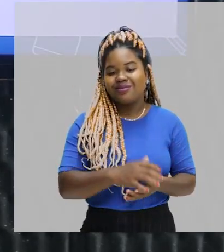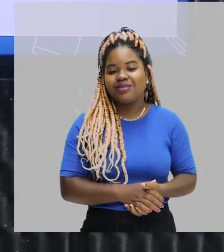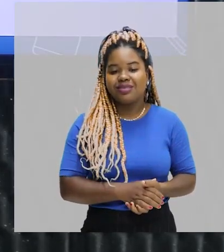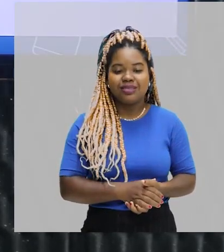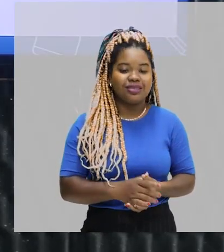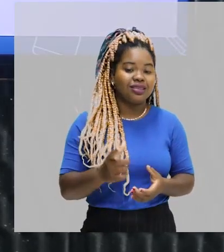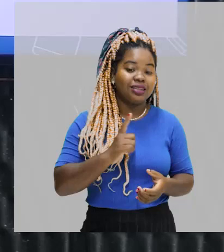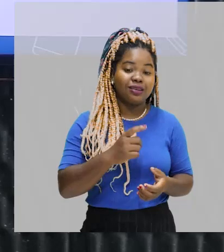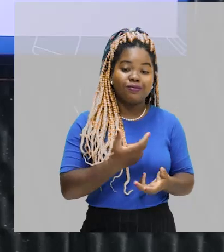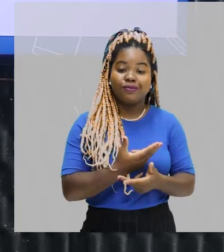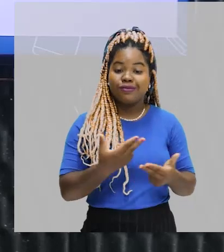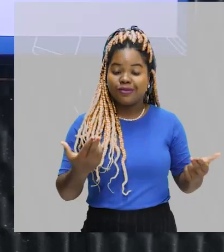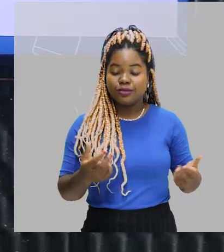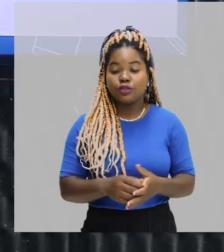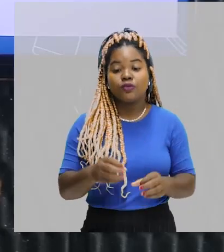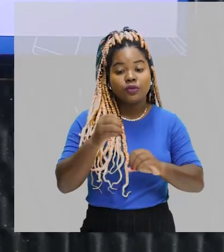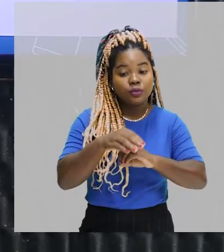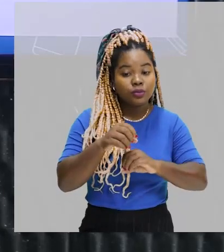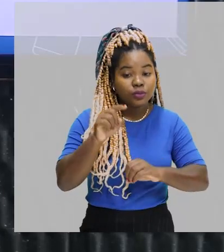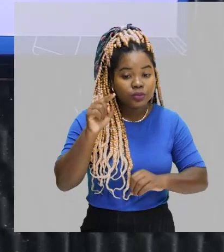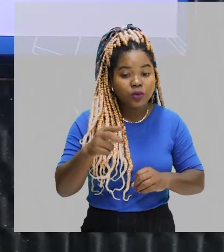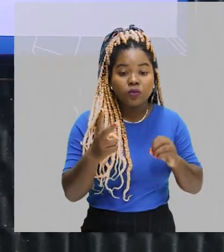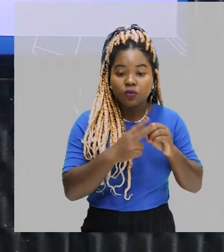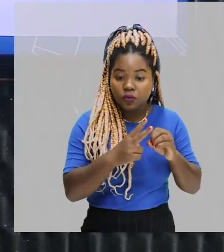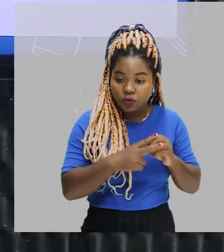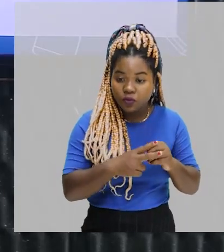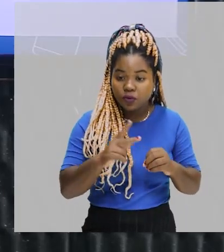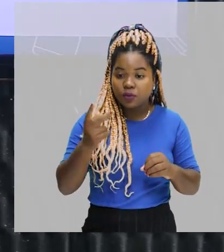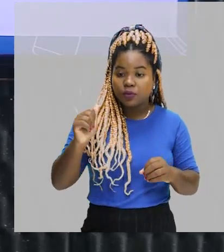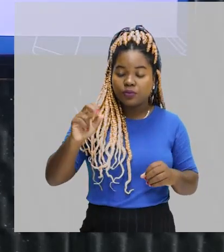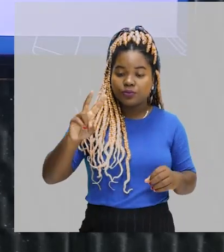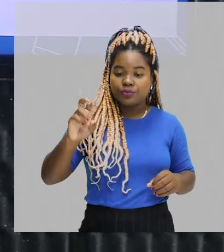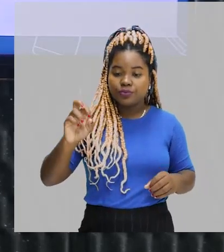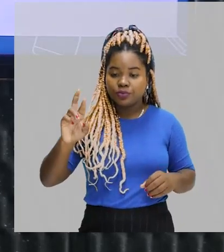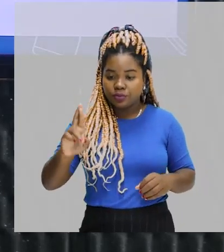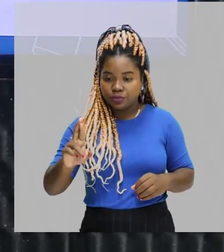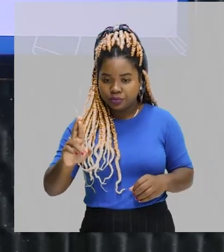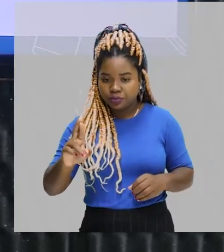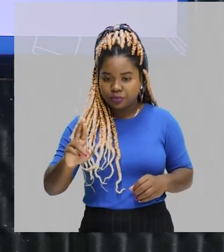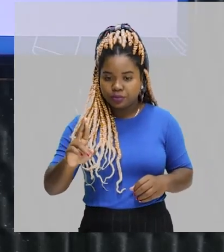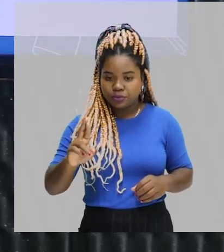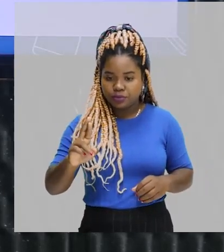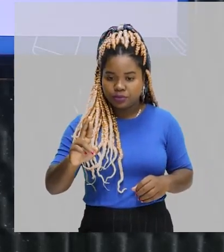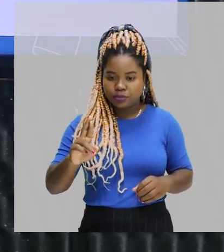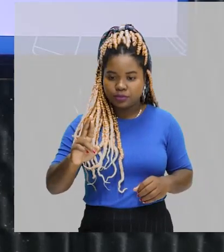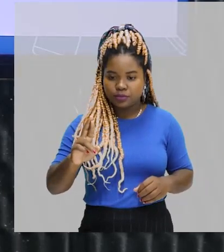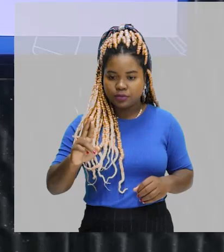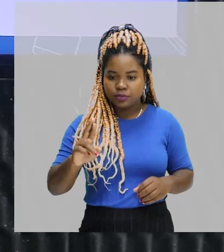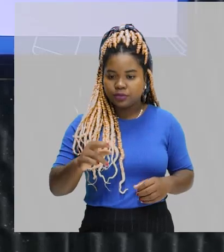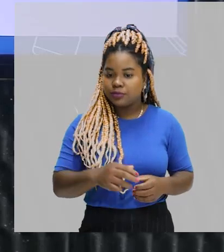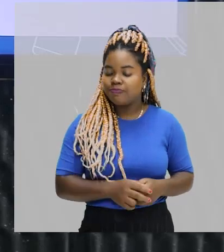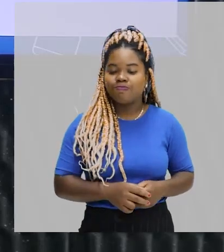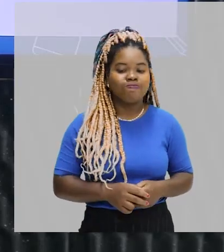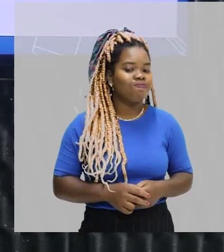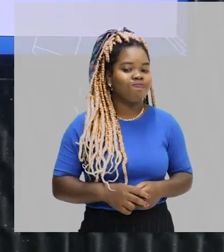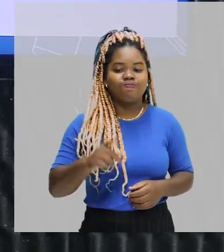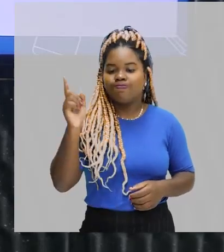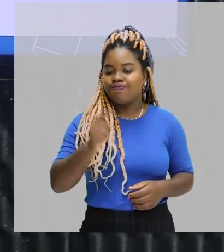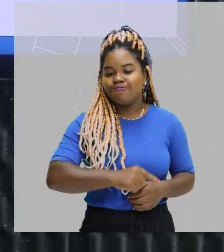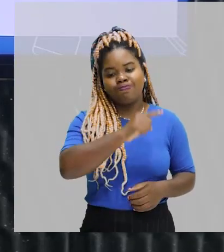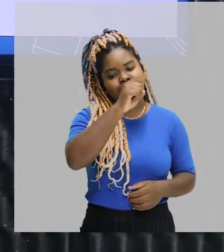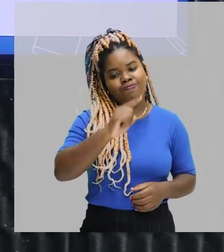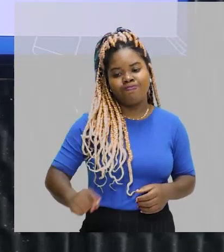total. Eu vou logo dar uma dica para vocês. O verbo haver, haverão, aqui, verbo haver no sentido de existir,